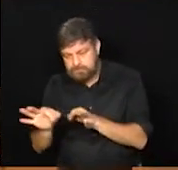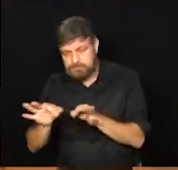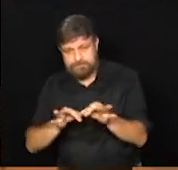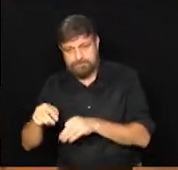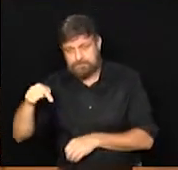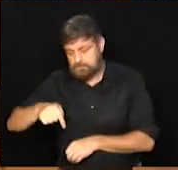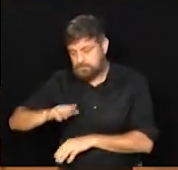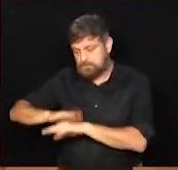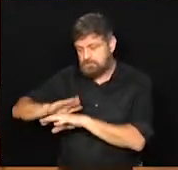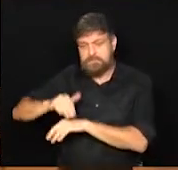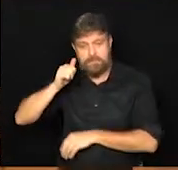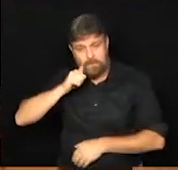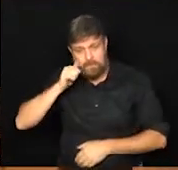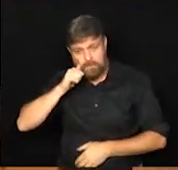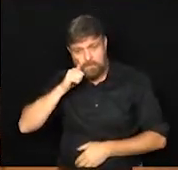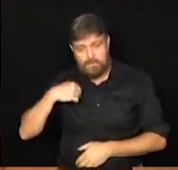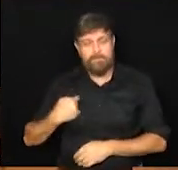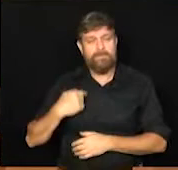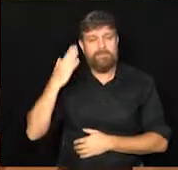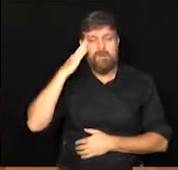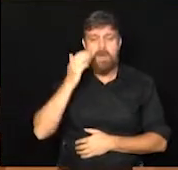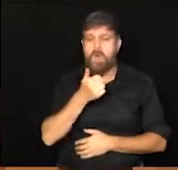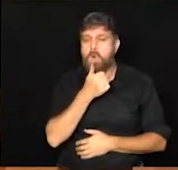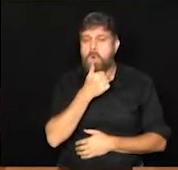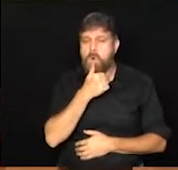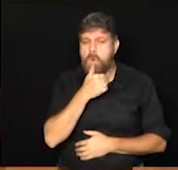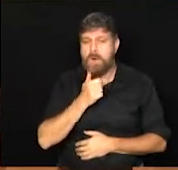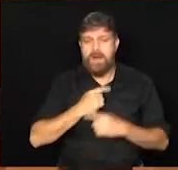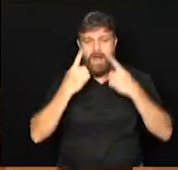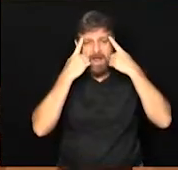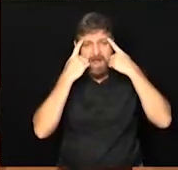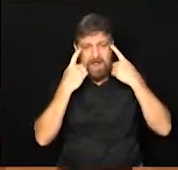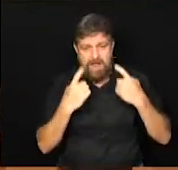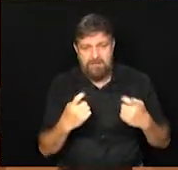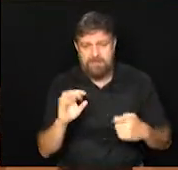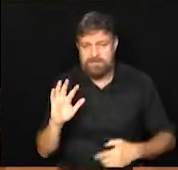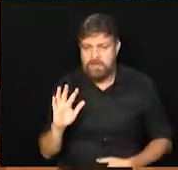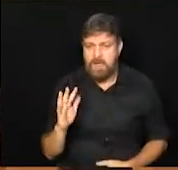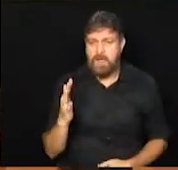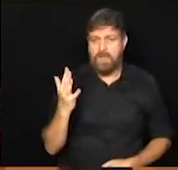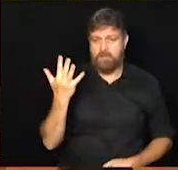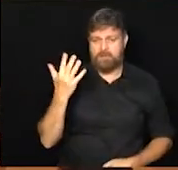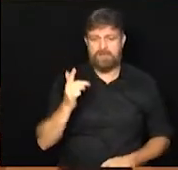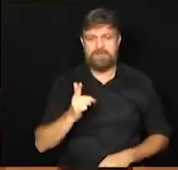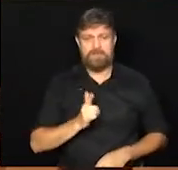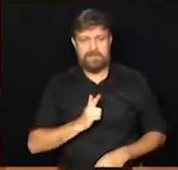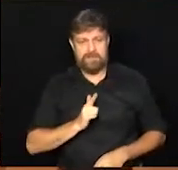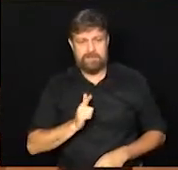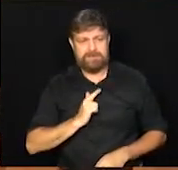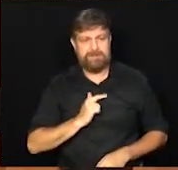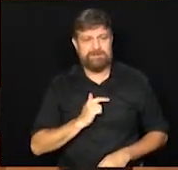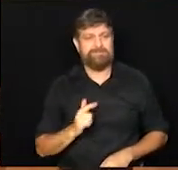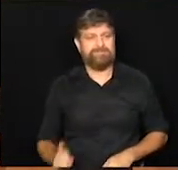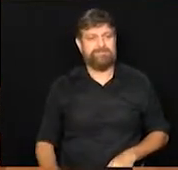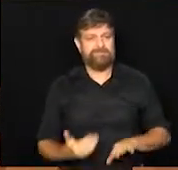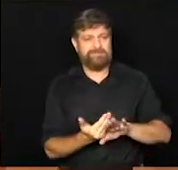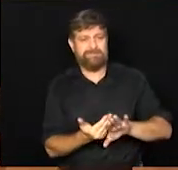mulheres. Mas nós sabemos que ainda a violência é uma realidade e existe uma